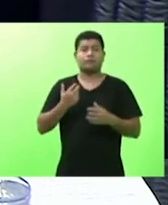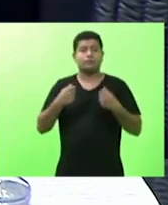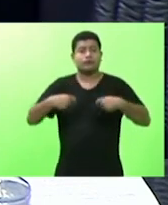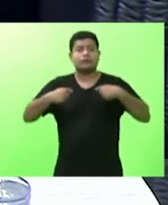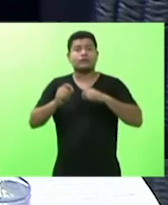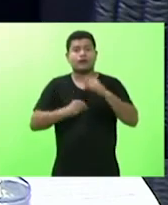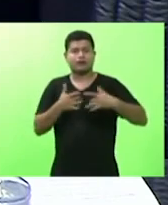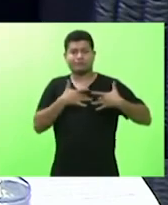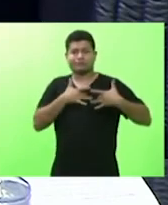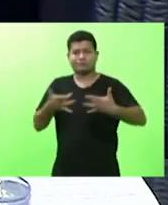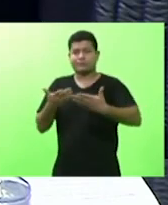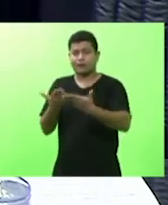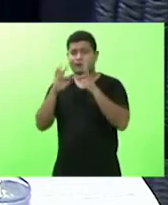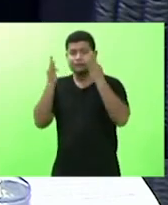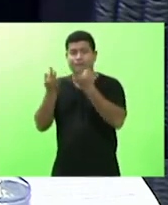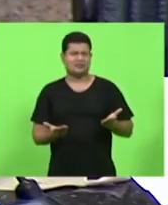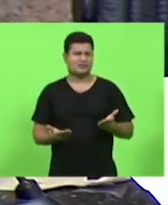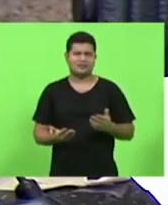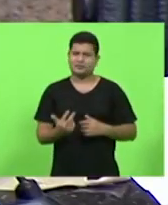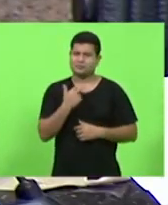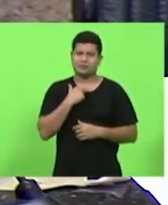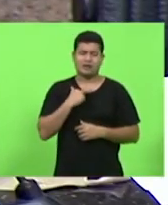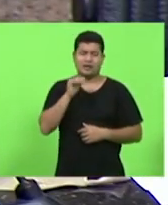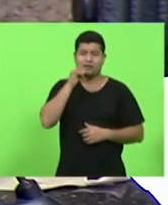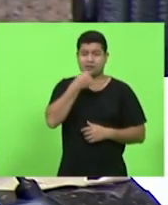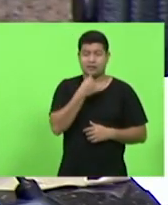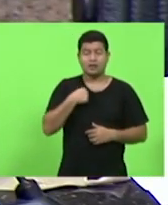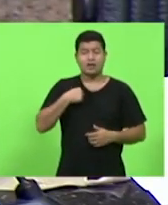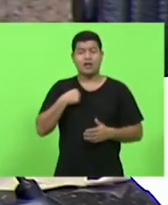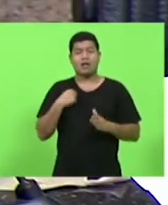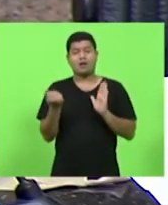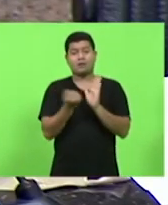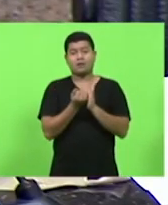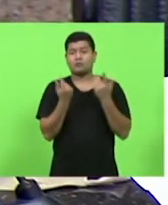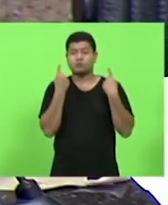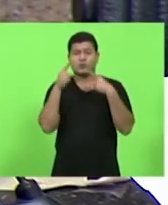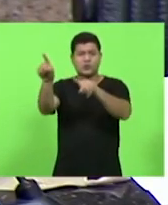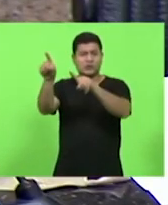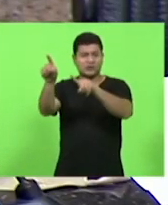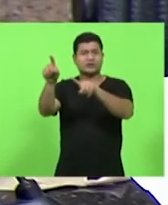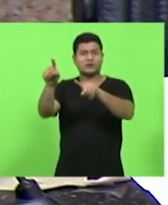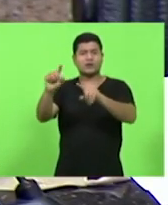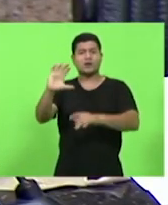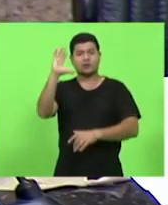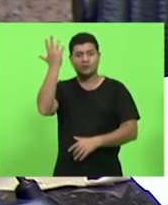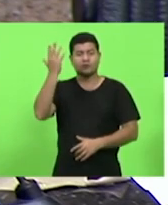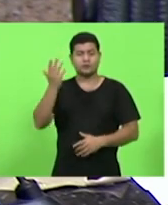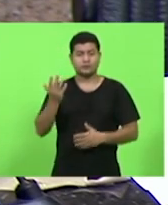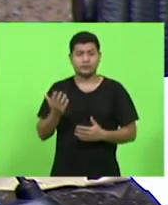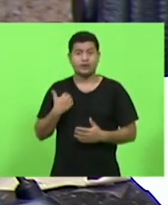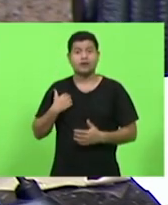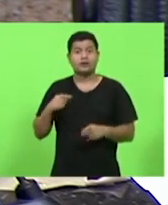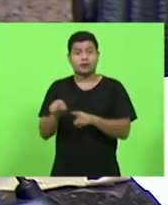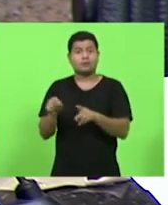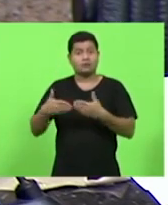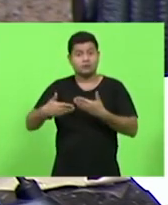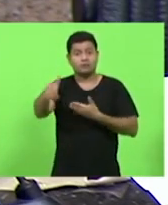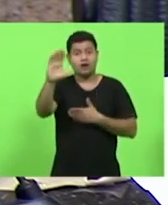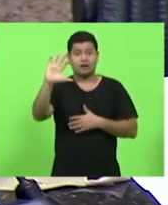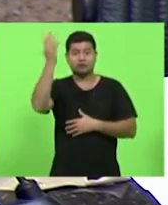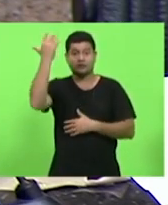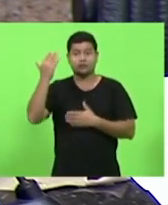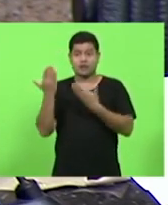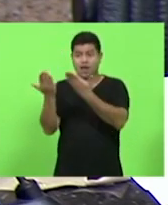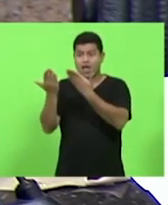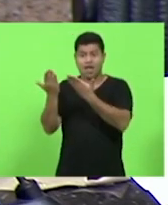com todas as pessoas que estão sofrendo por isso. Fica aqui o meu registro de repúdio ao que aconteceu, ao que vai acontecer com esse moleque, porque não